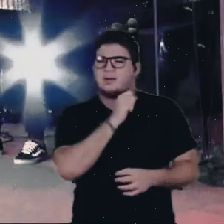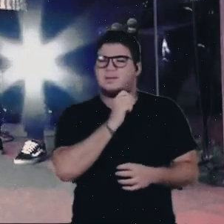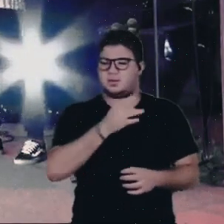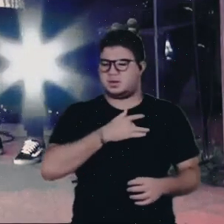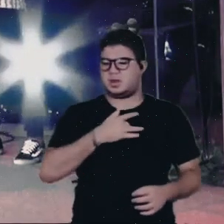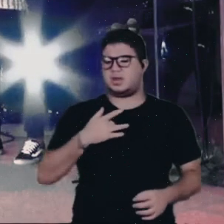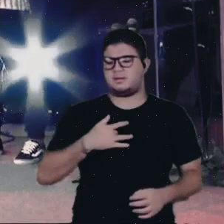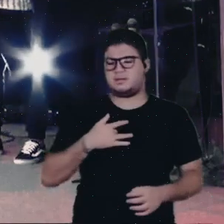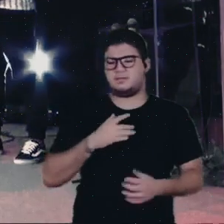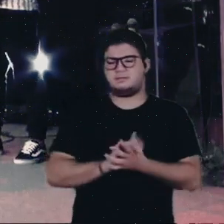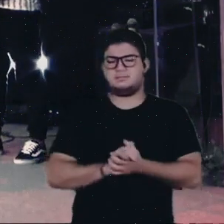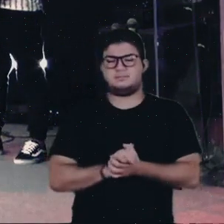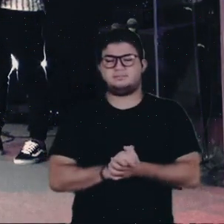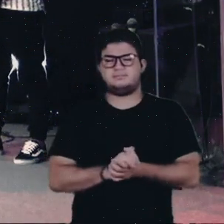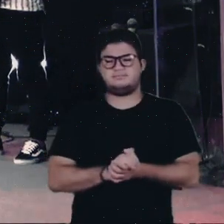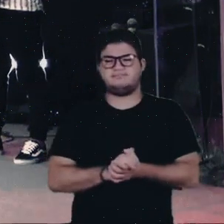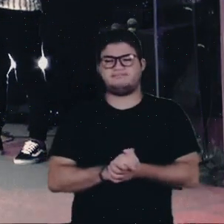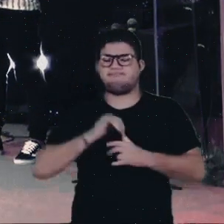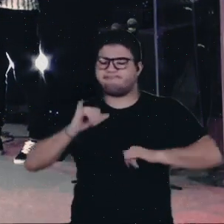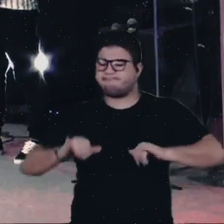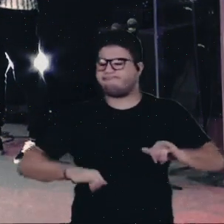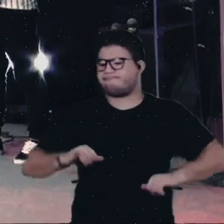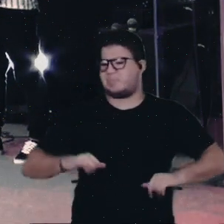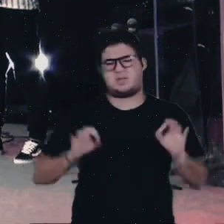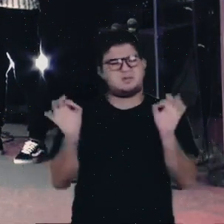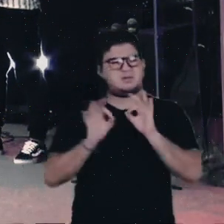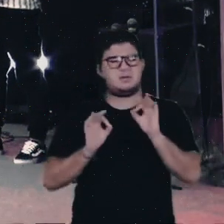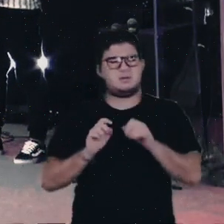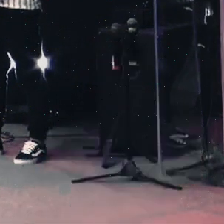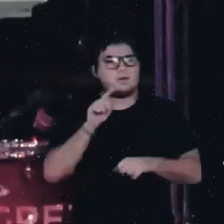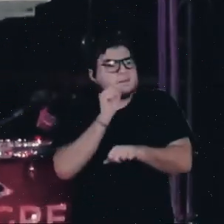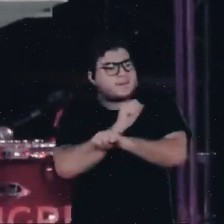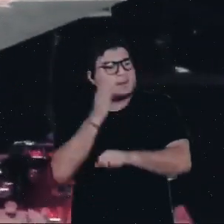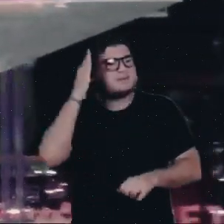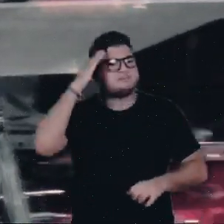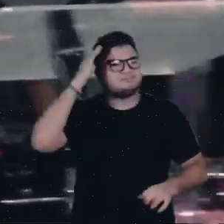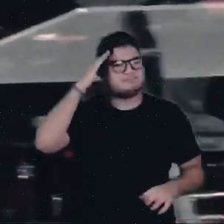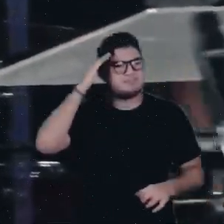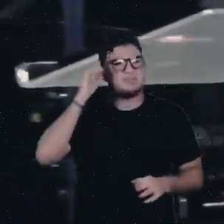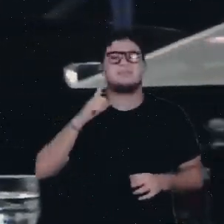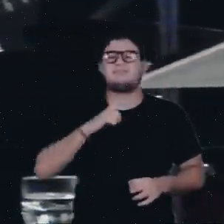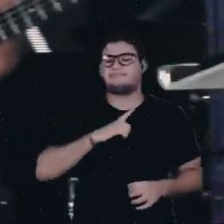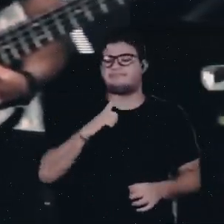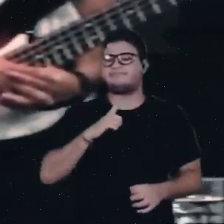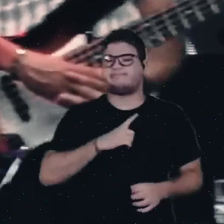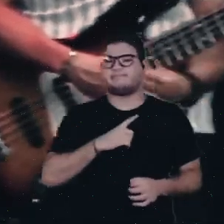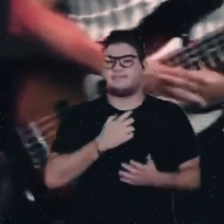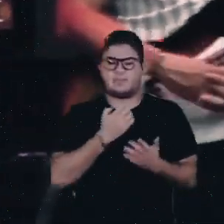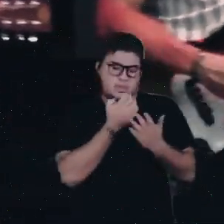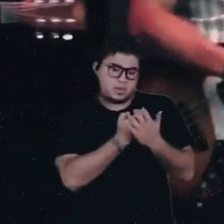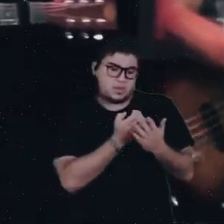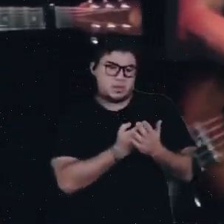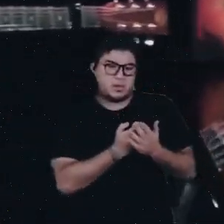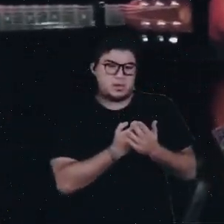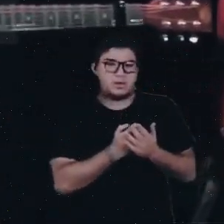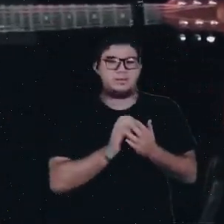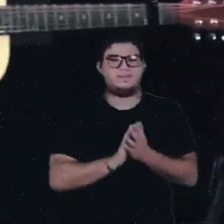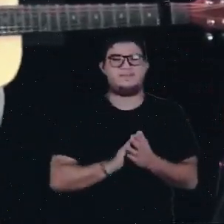caso adoeçam. Você já parou para pensar que existem casos em que pessoas estão na